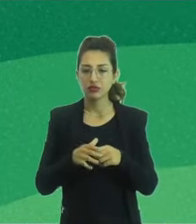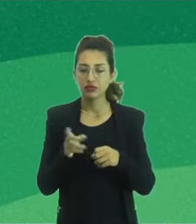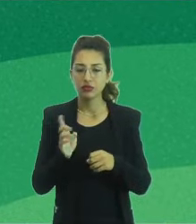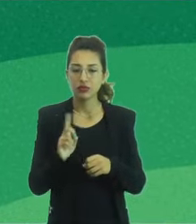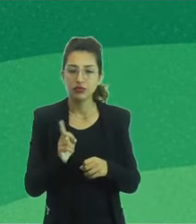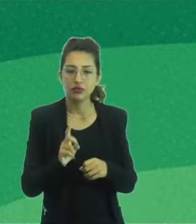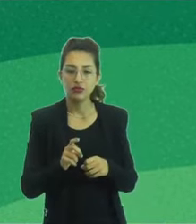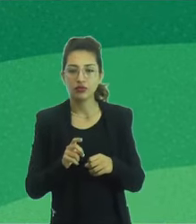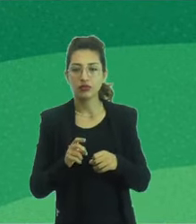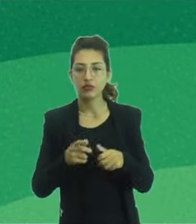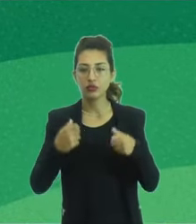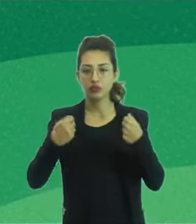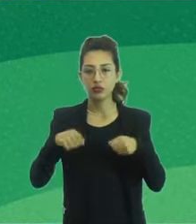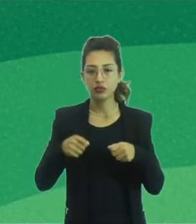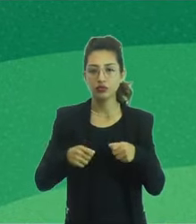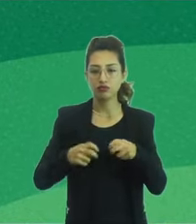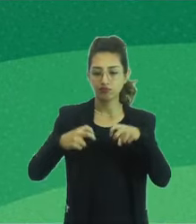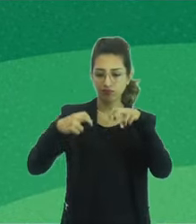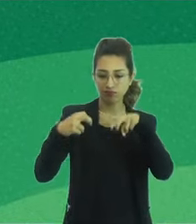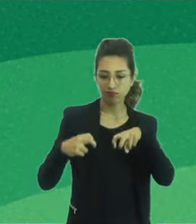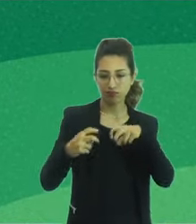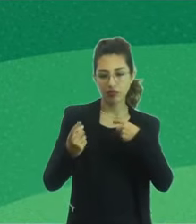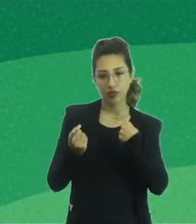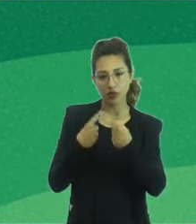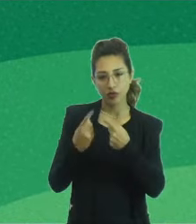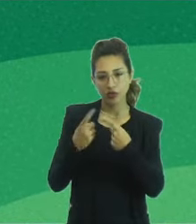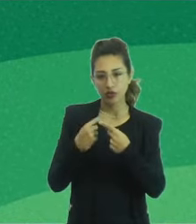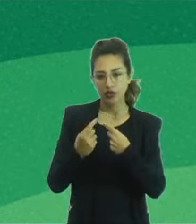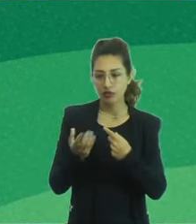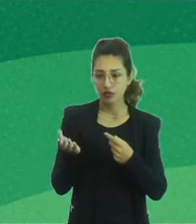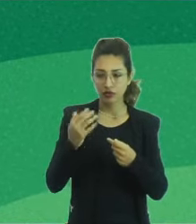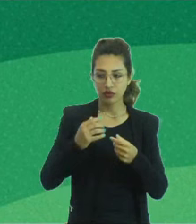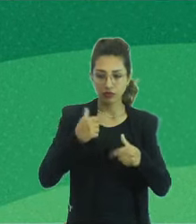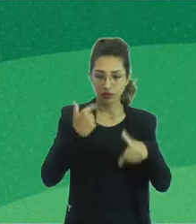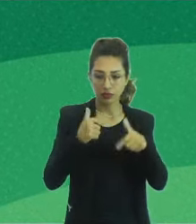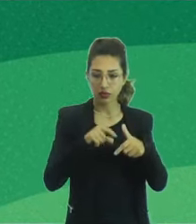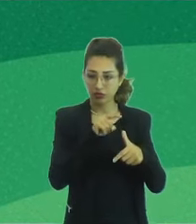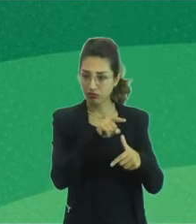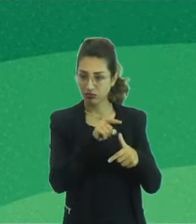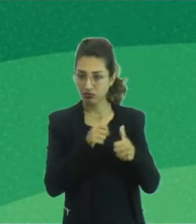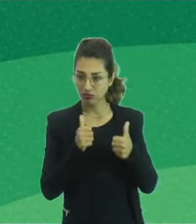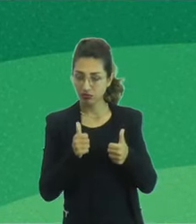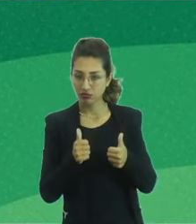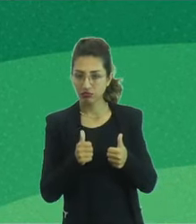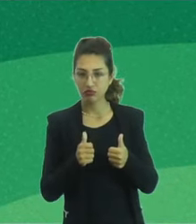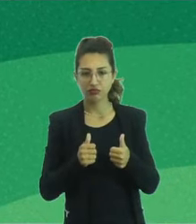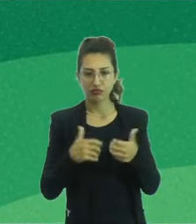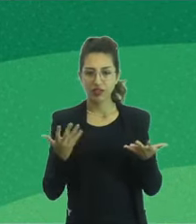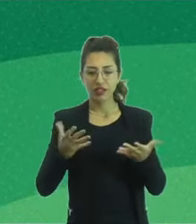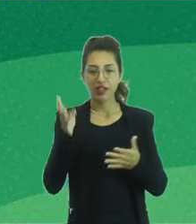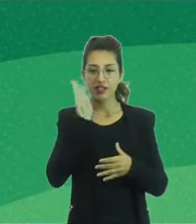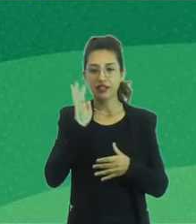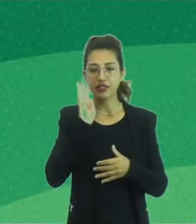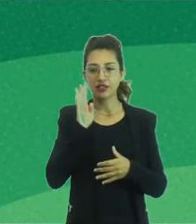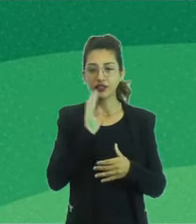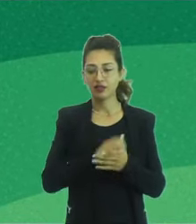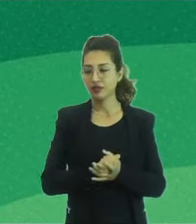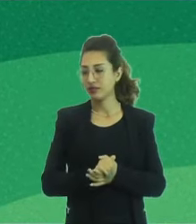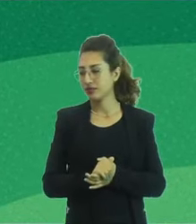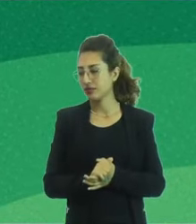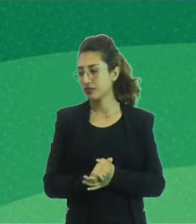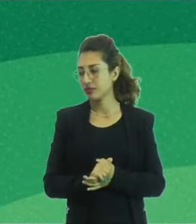você sentasse comigo a gente Trocasse uma ideia falou Você já viu isso aqui vamos rodar aqui rapidinho e é muito massa e aqui no fundo tem